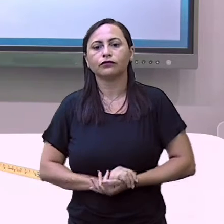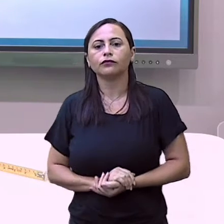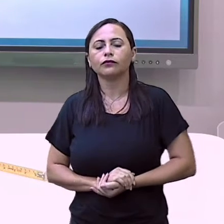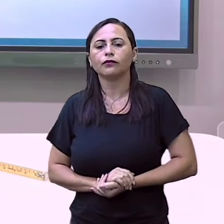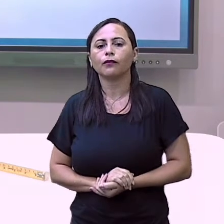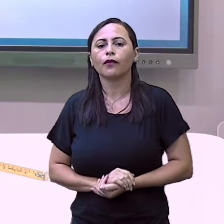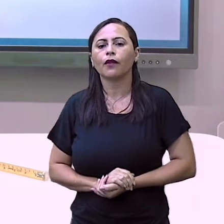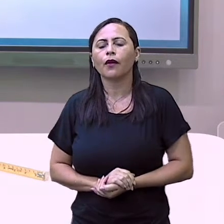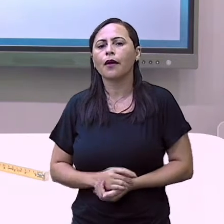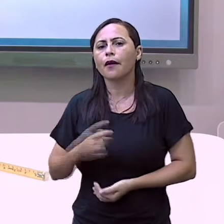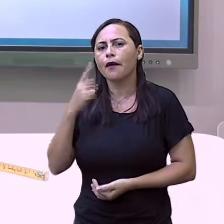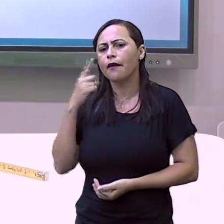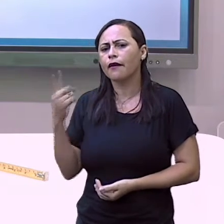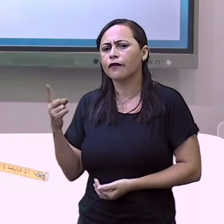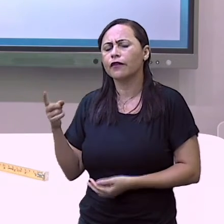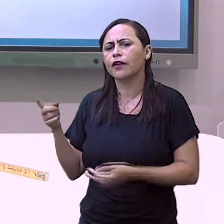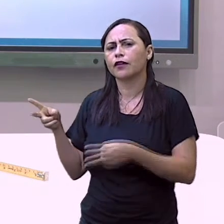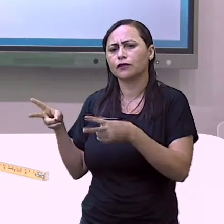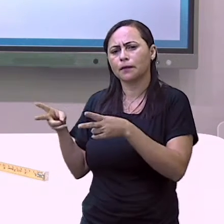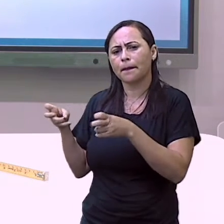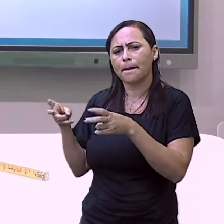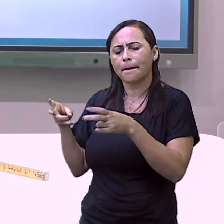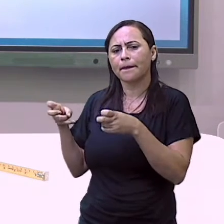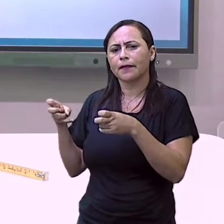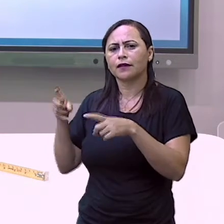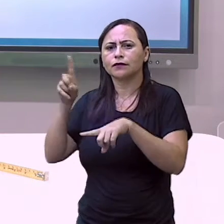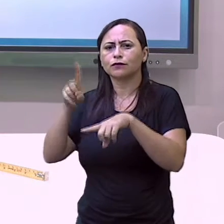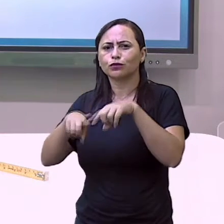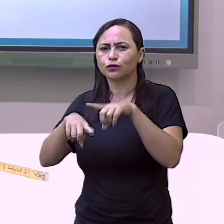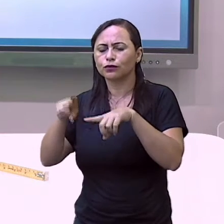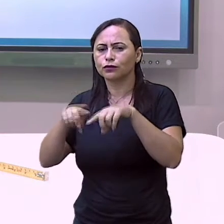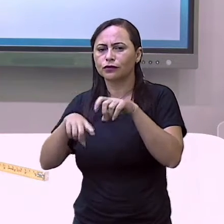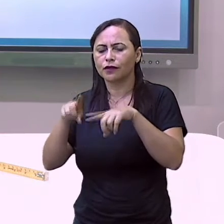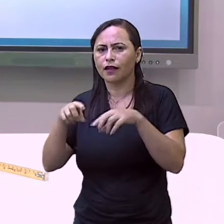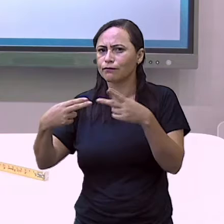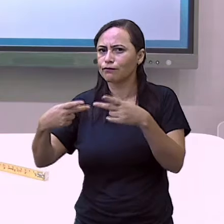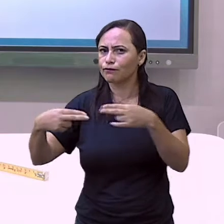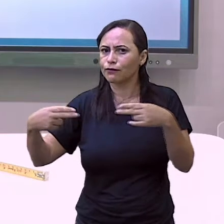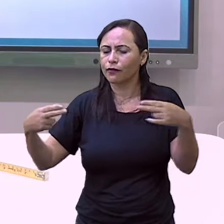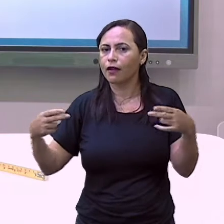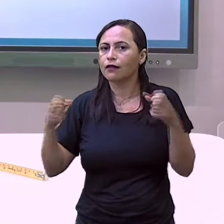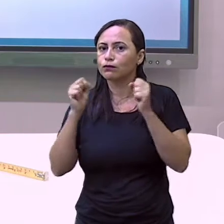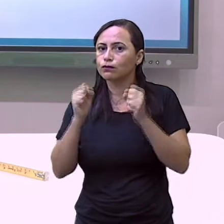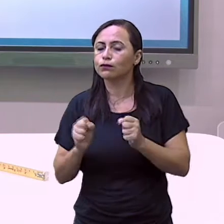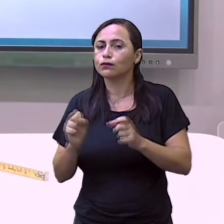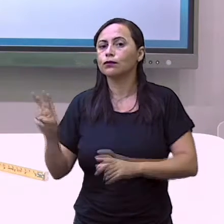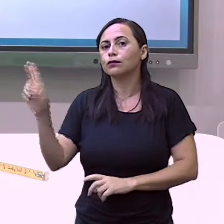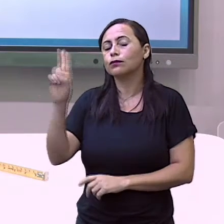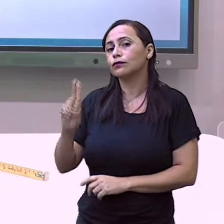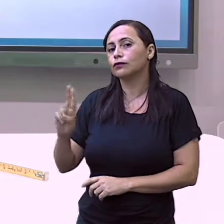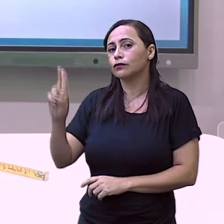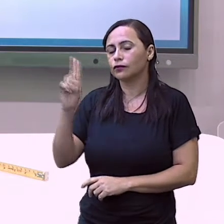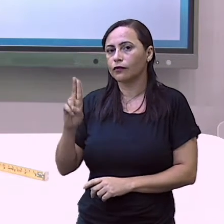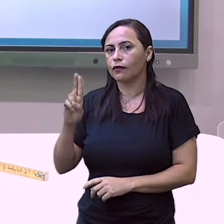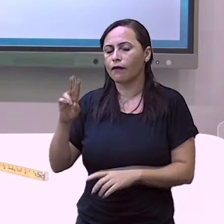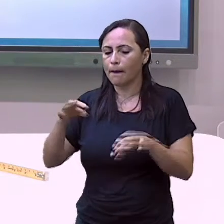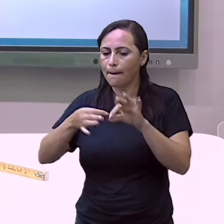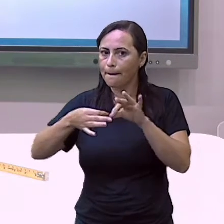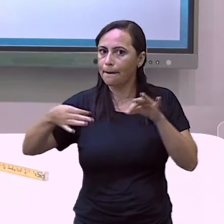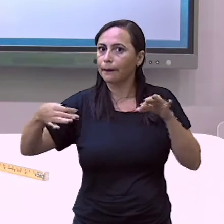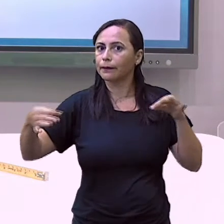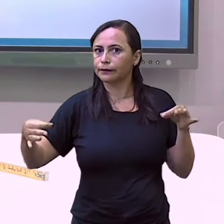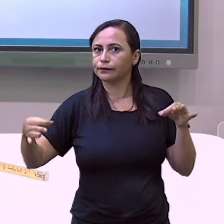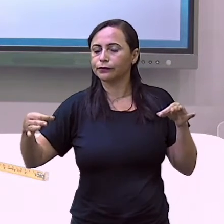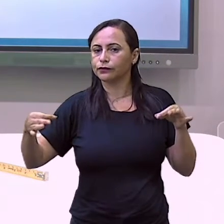E deixei aqui para que nós possamos ver alguns instrumentos que podem ser utilizados para medir o